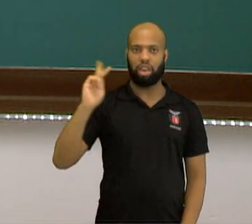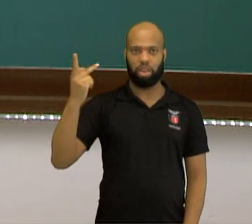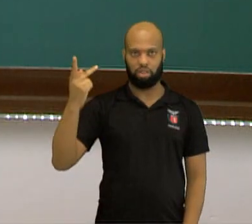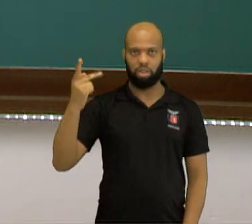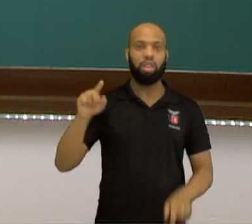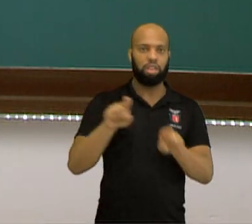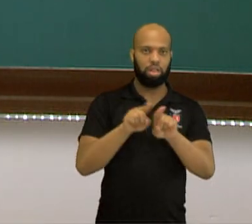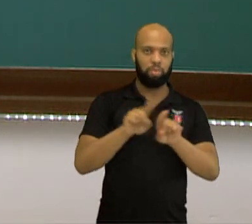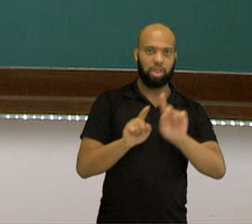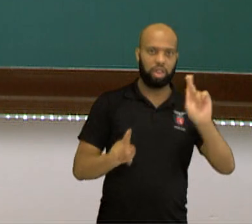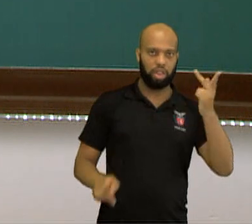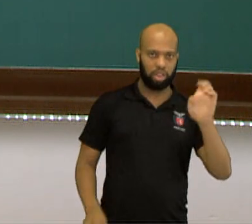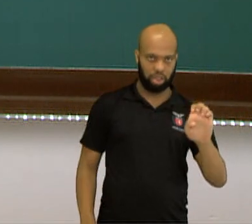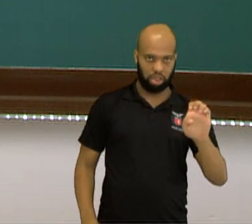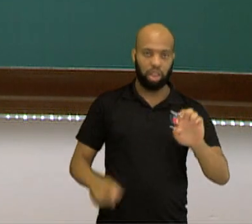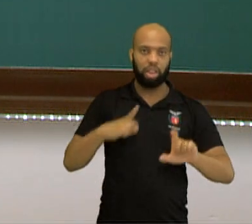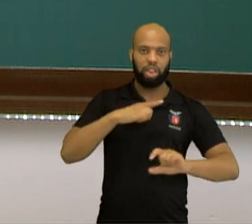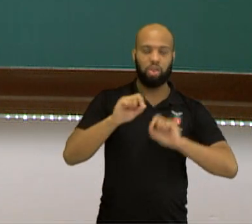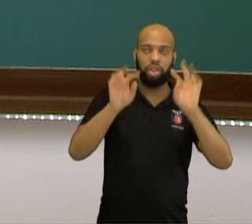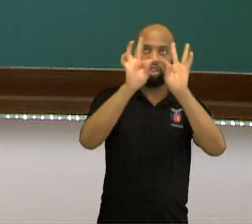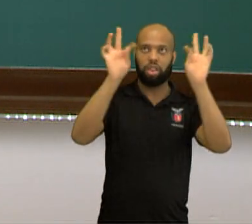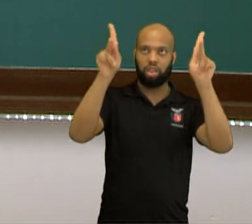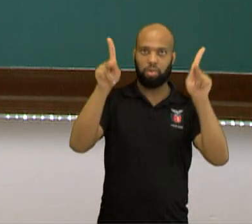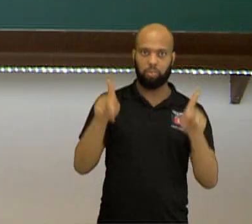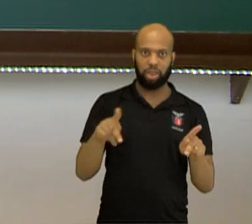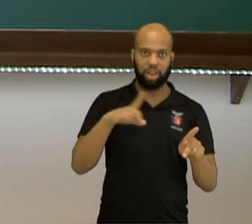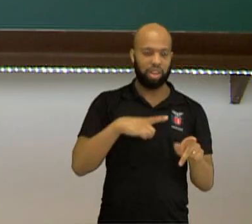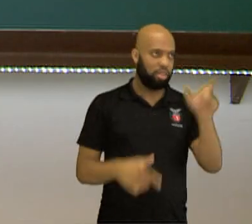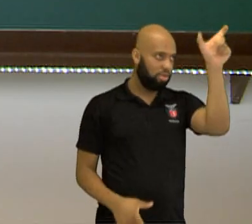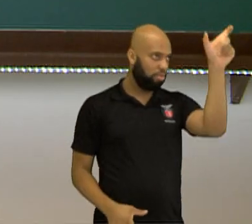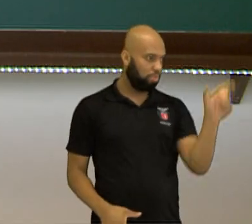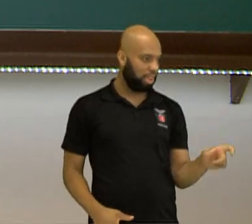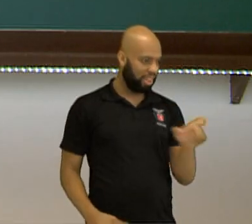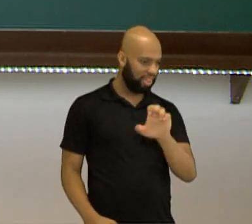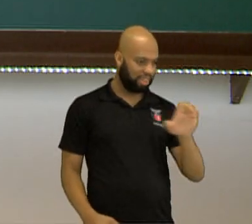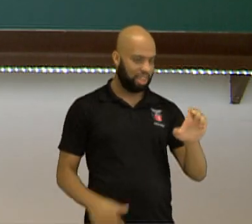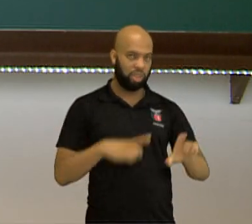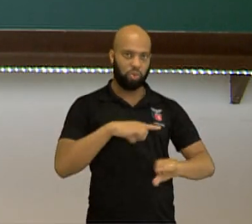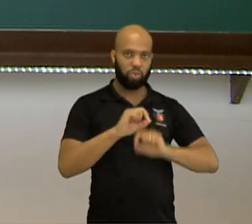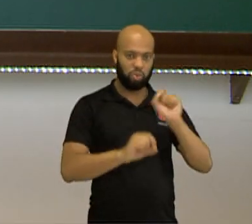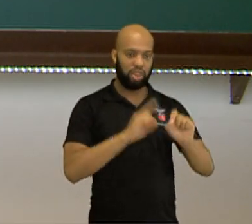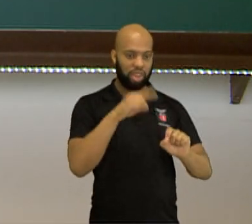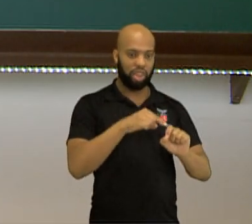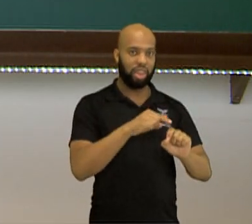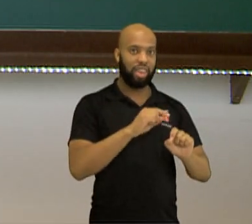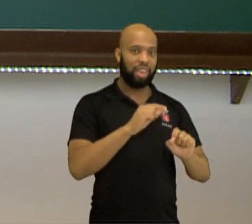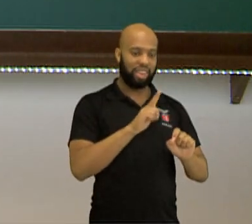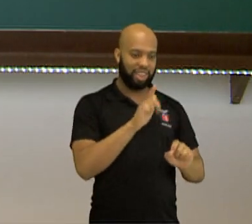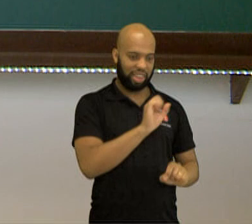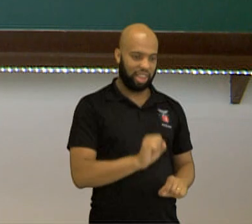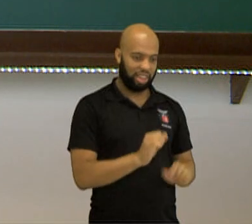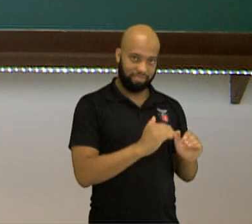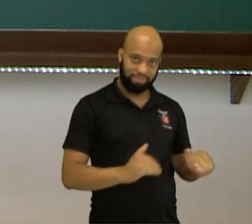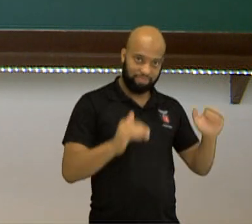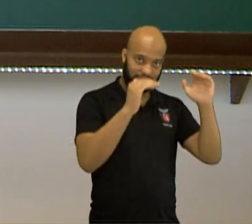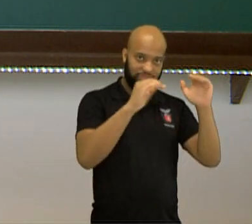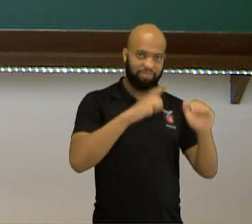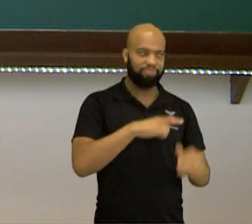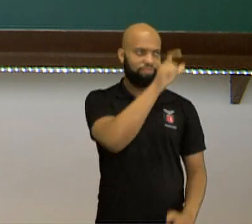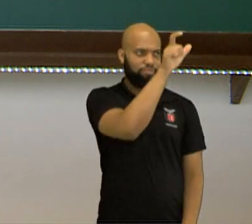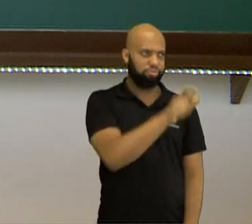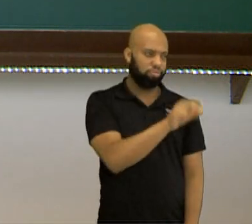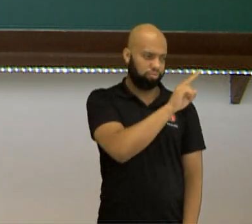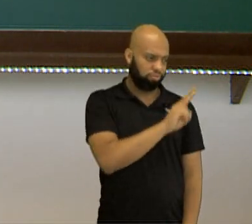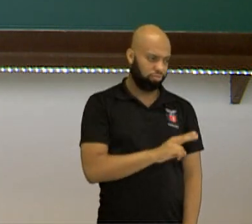Lá na tabela periódica, no canto esquerdo, tem um grupo que é chamado de grupo dos gases nobres. São eles o hélio, o argônio, o